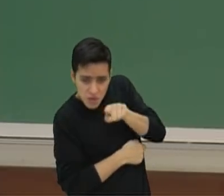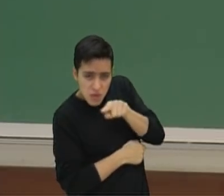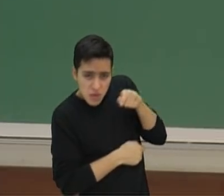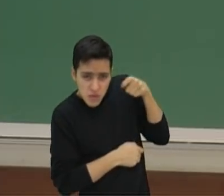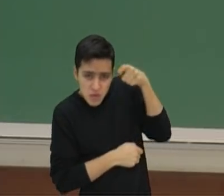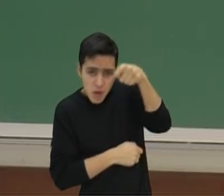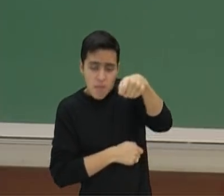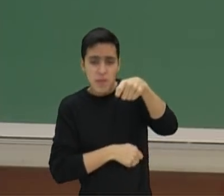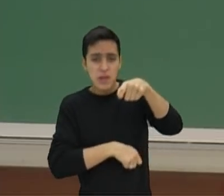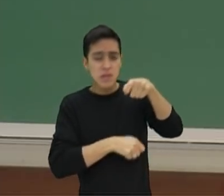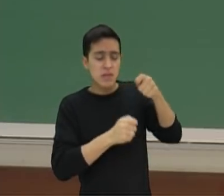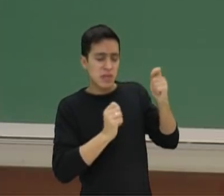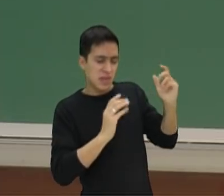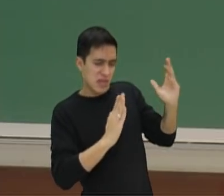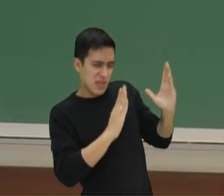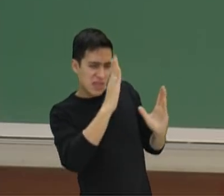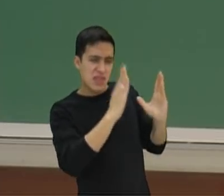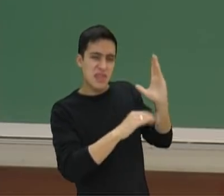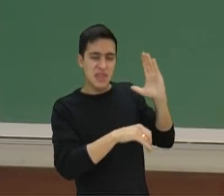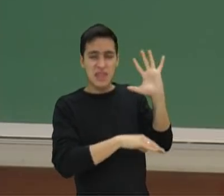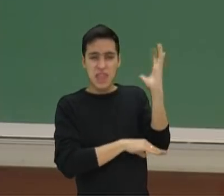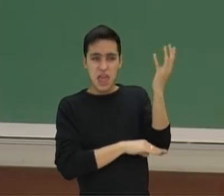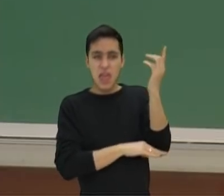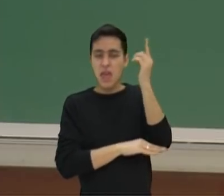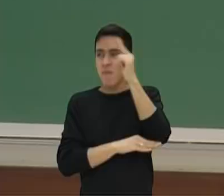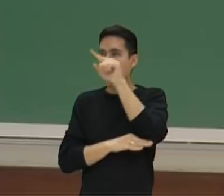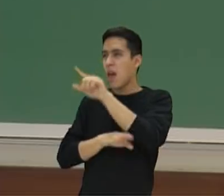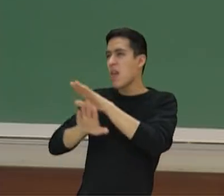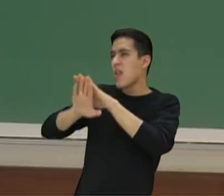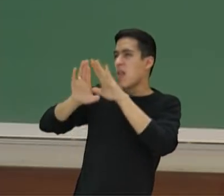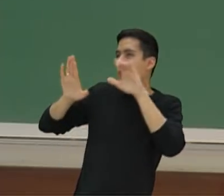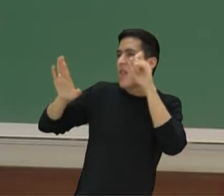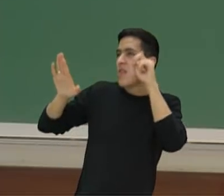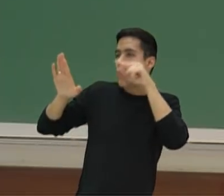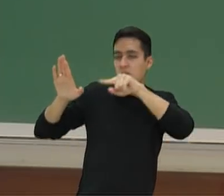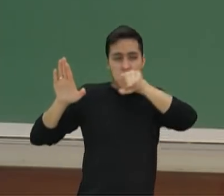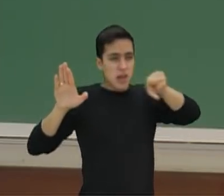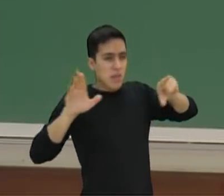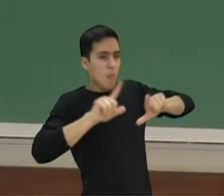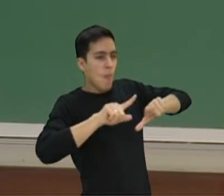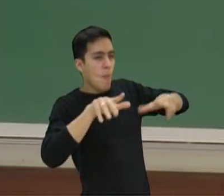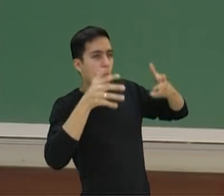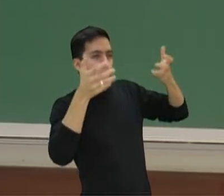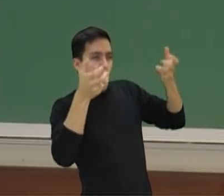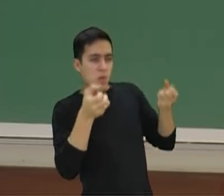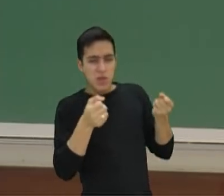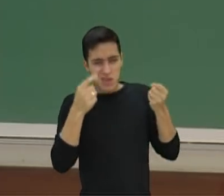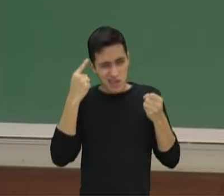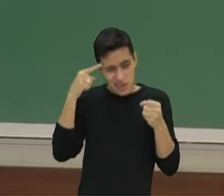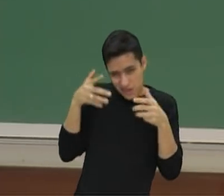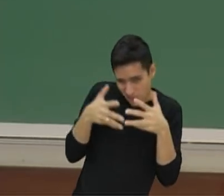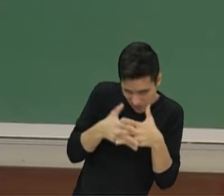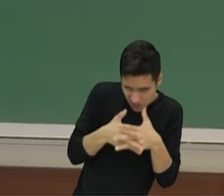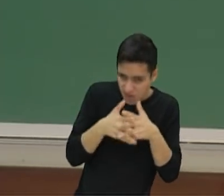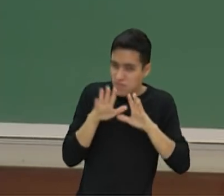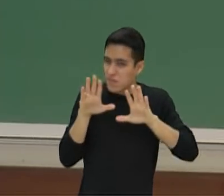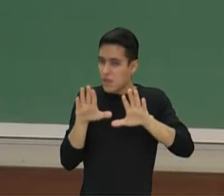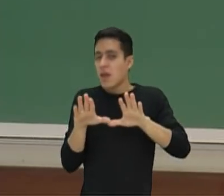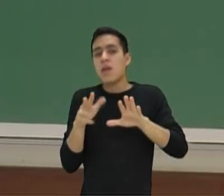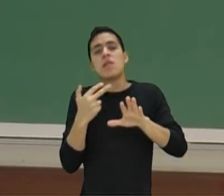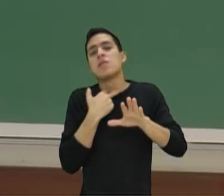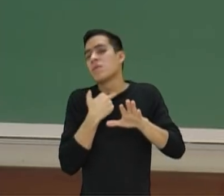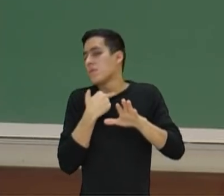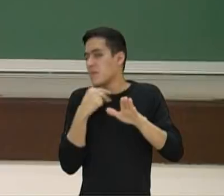lugar. Tá? Aqui o céu está azul, aqui está mais seco. Confunde um pouquinho? Não